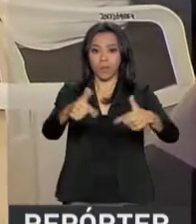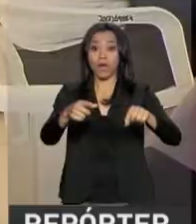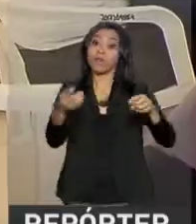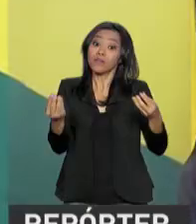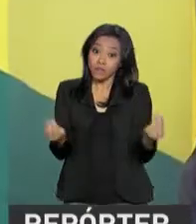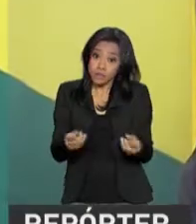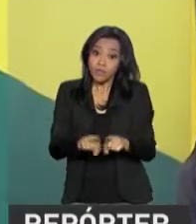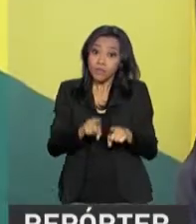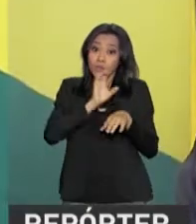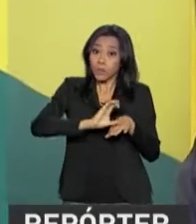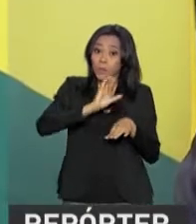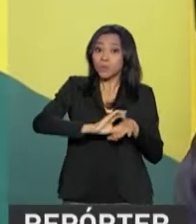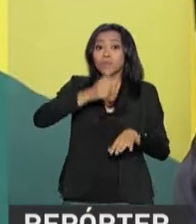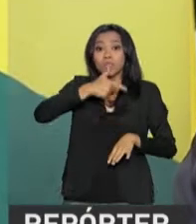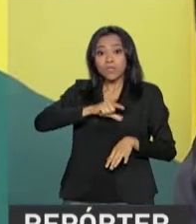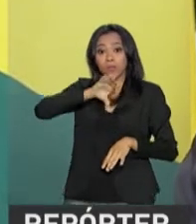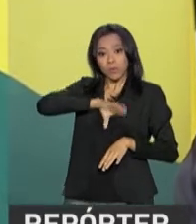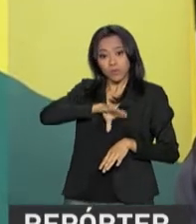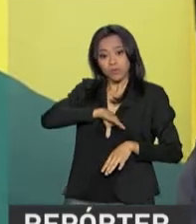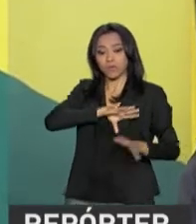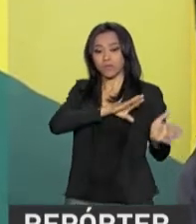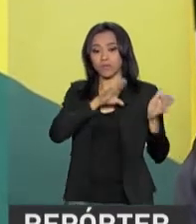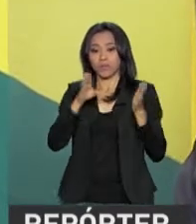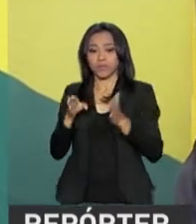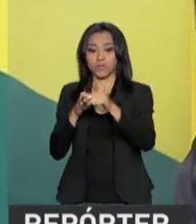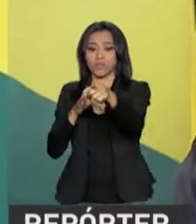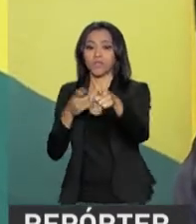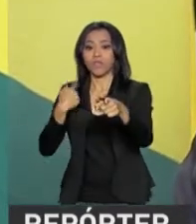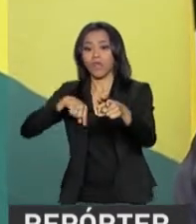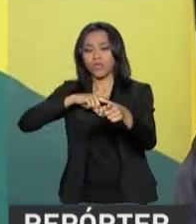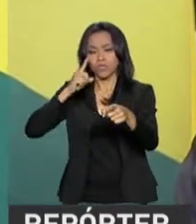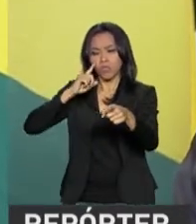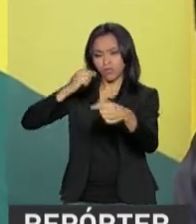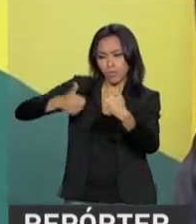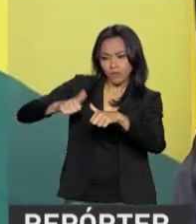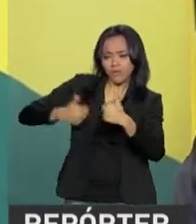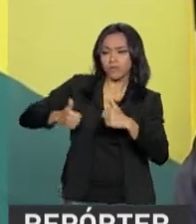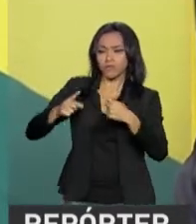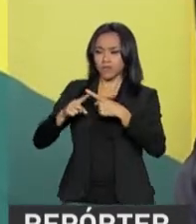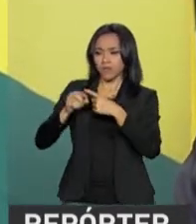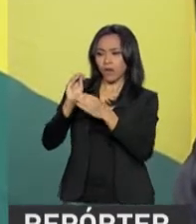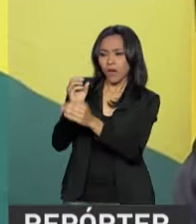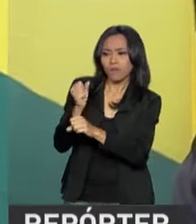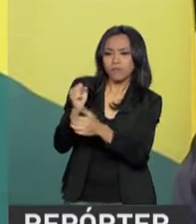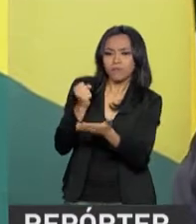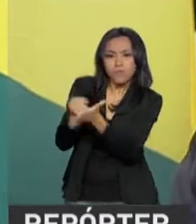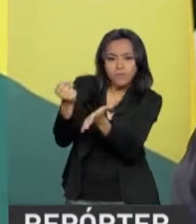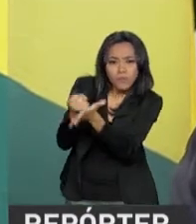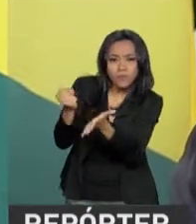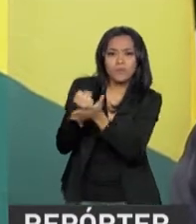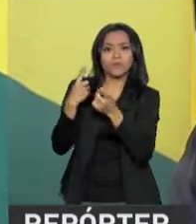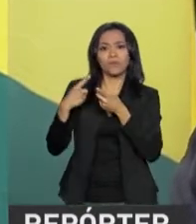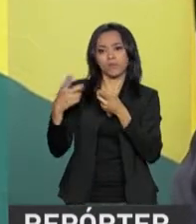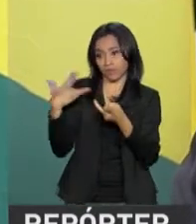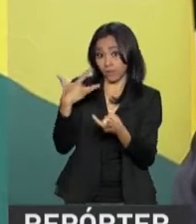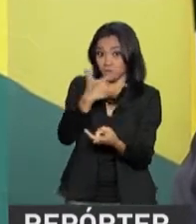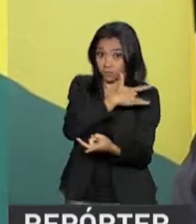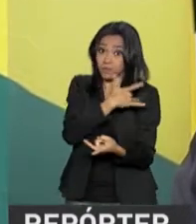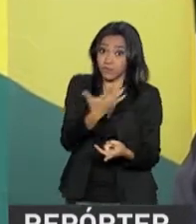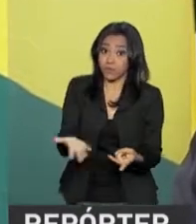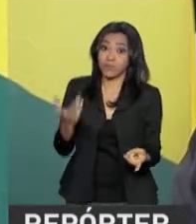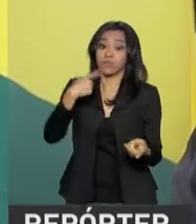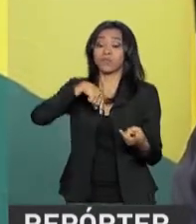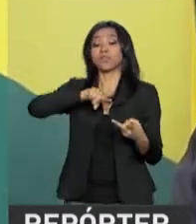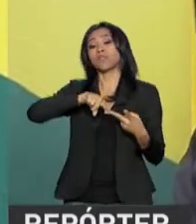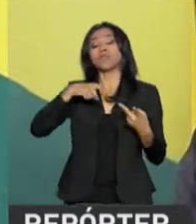portuguesa estamos dando um tratamento na fronteira de triagem estamos dando assistência médica estamos providenciando